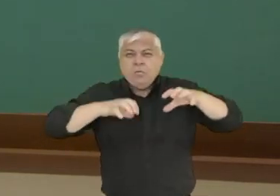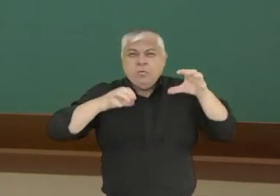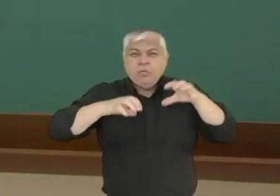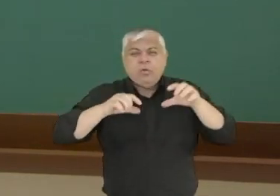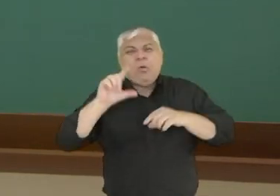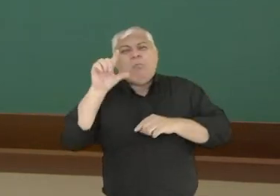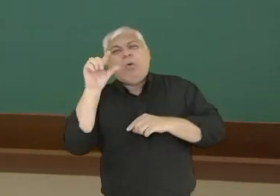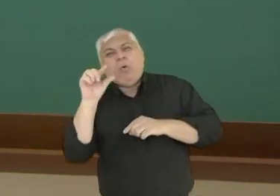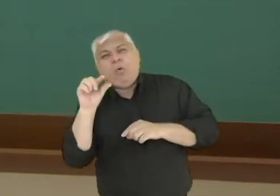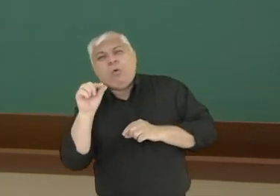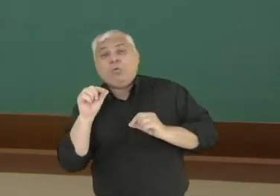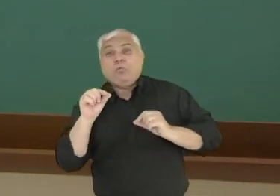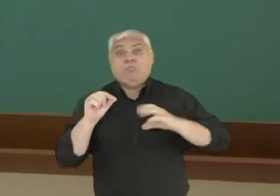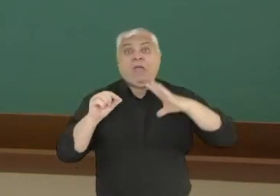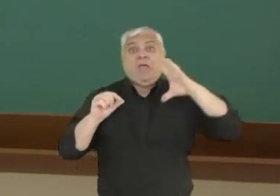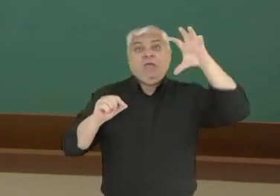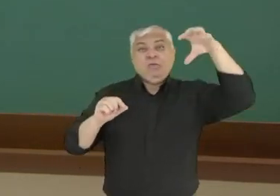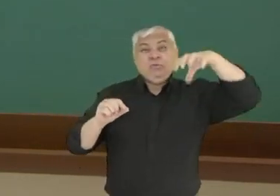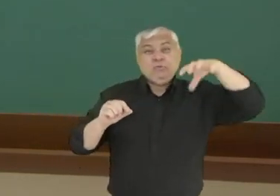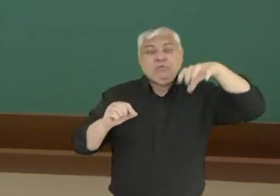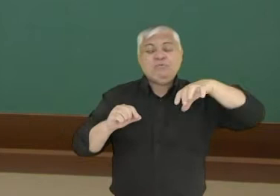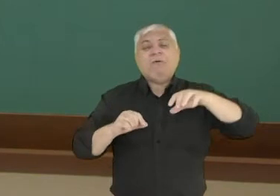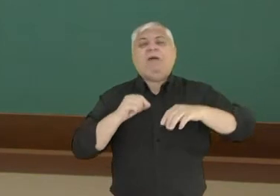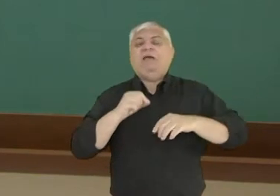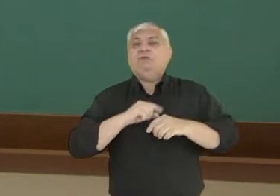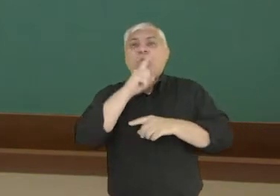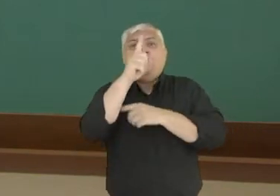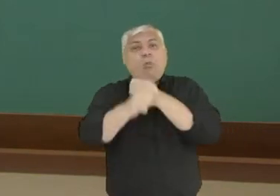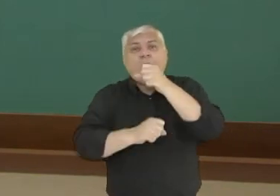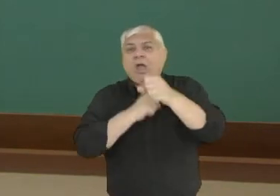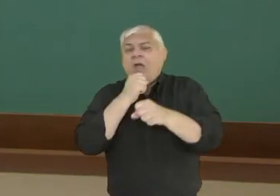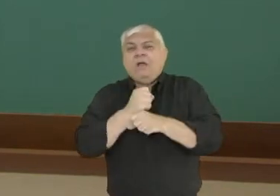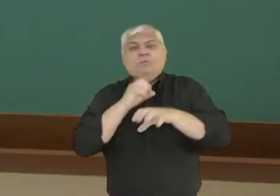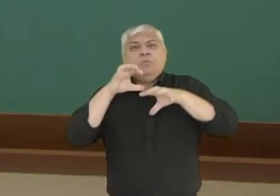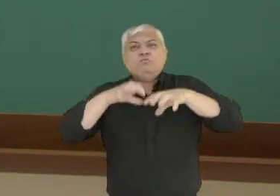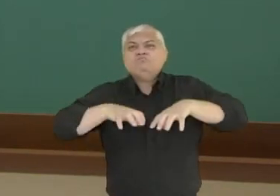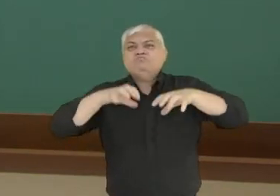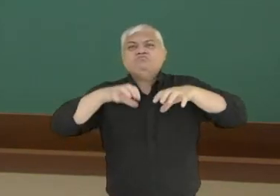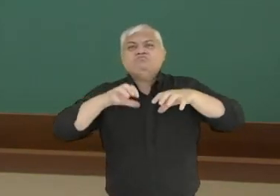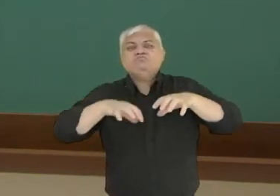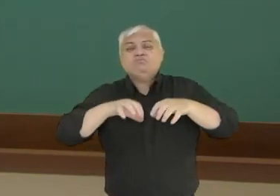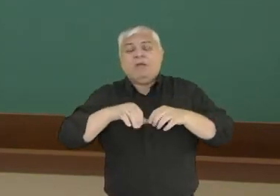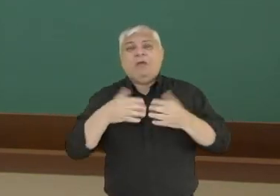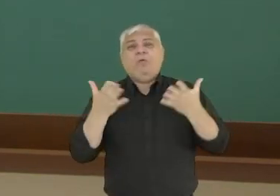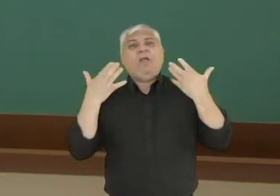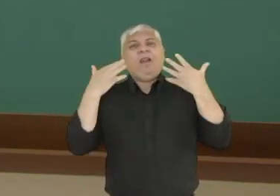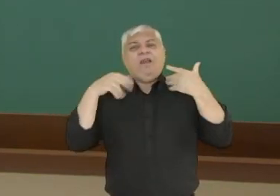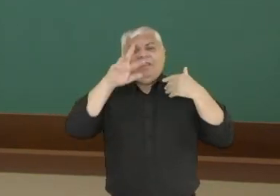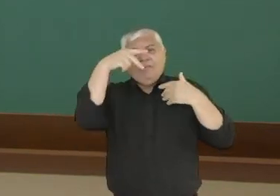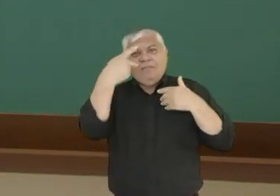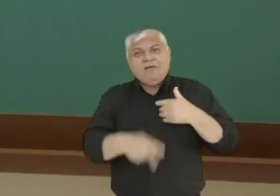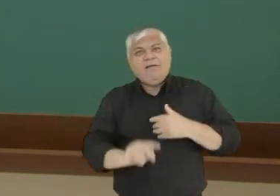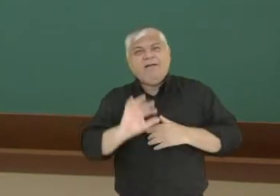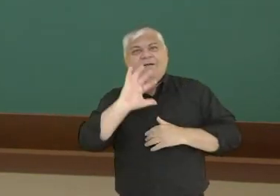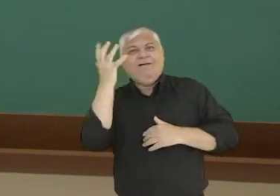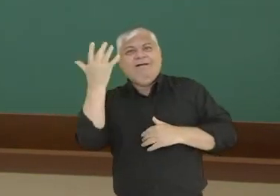pouco menos em outros períodos um pouco mais mago tipo de clima da região sul com a subtropical favorece